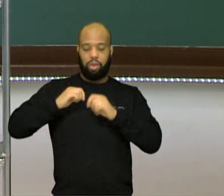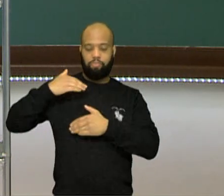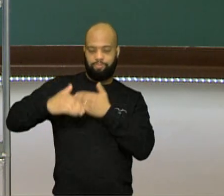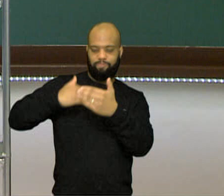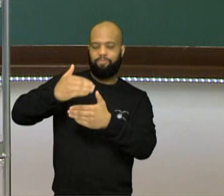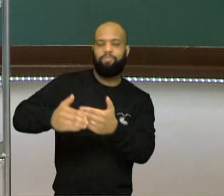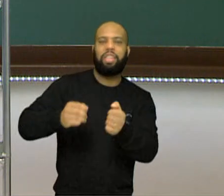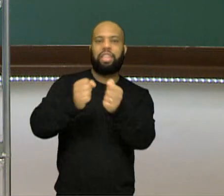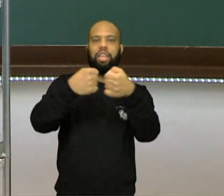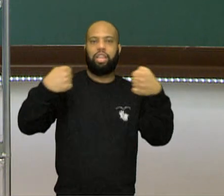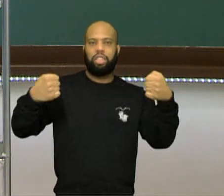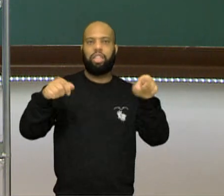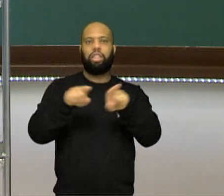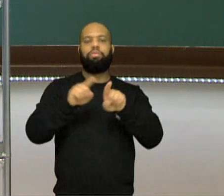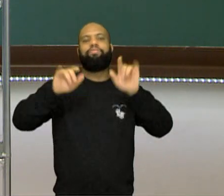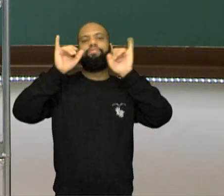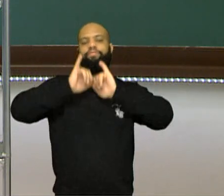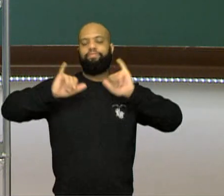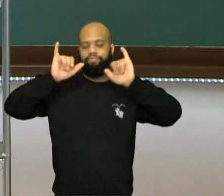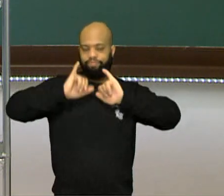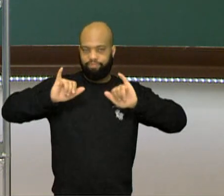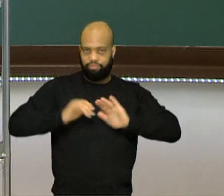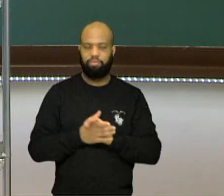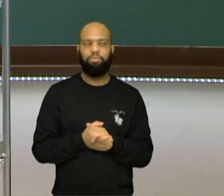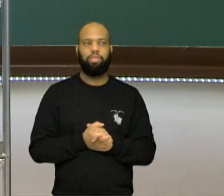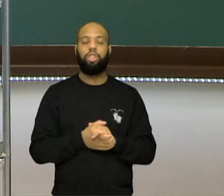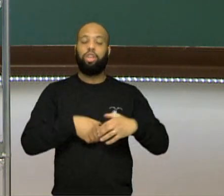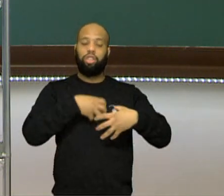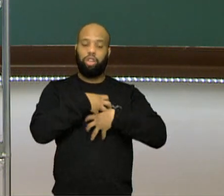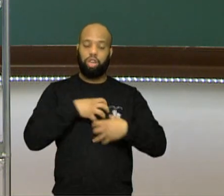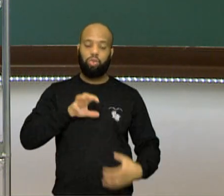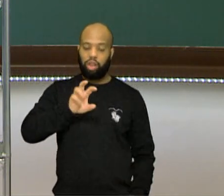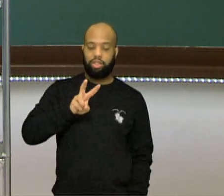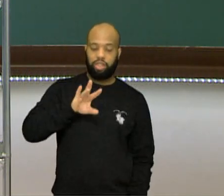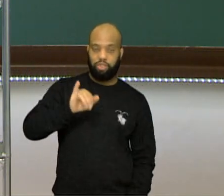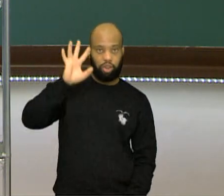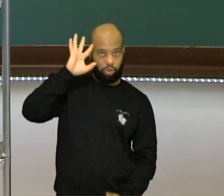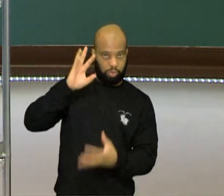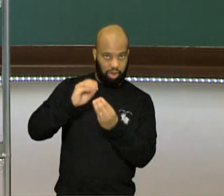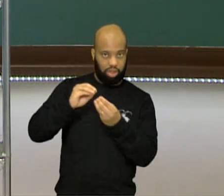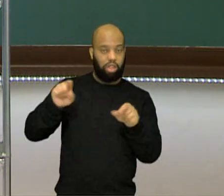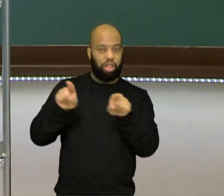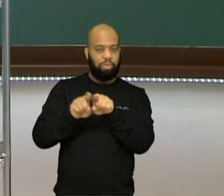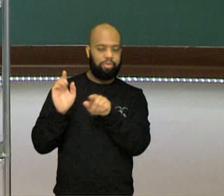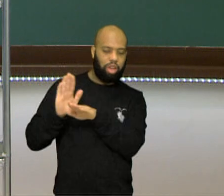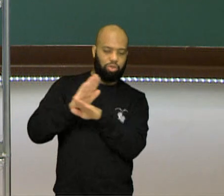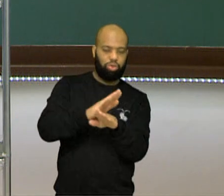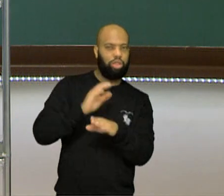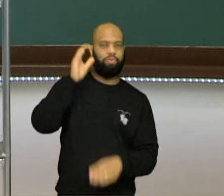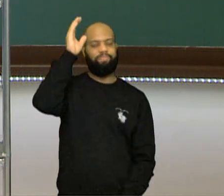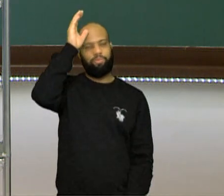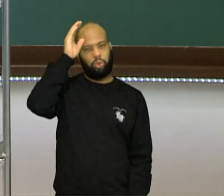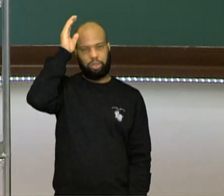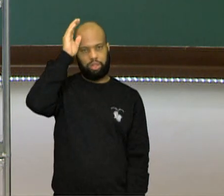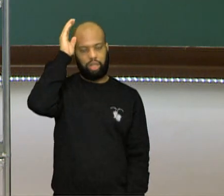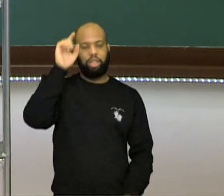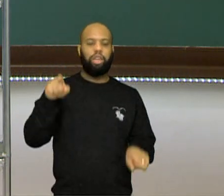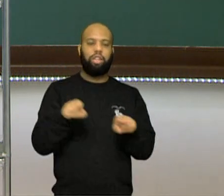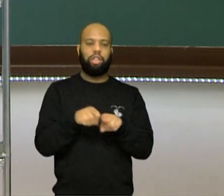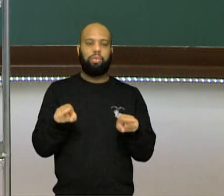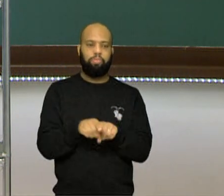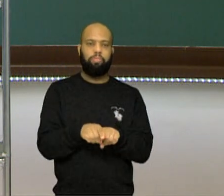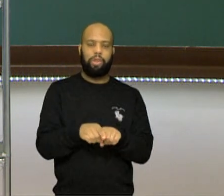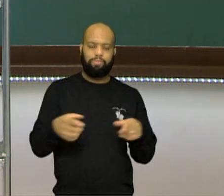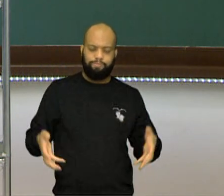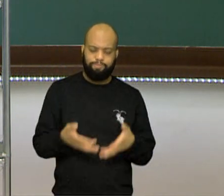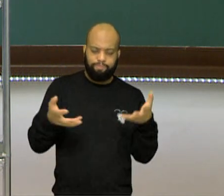como um cartaz, como uma publicidade para entender e para ajudar, para conscientizar, para despertar a